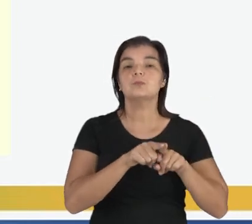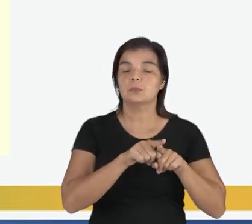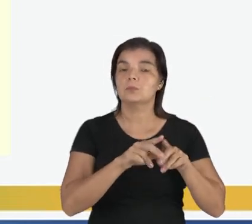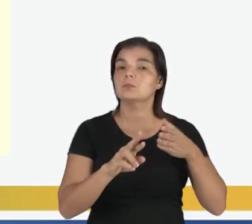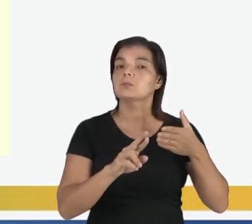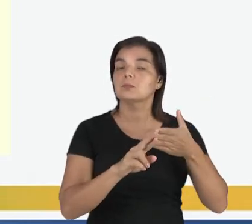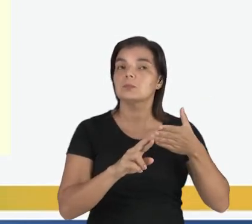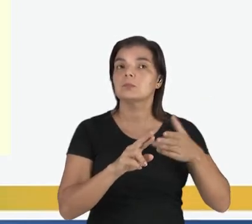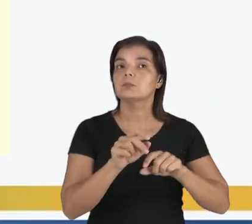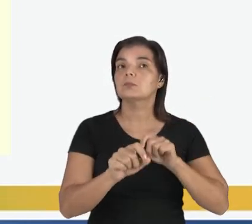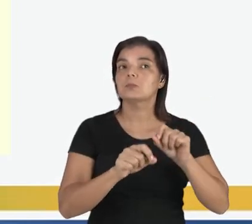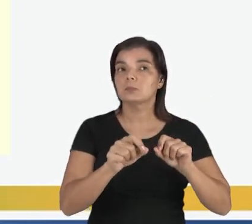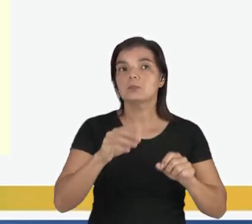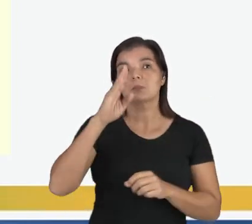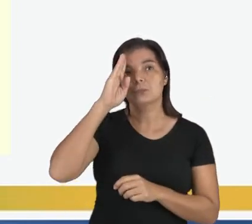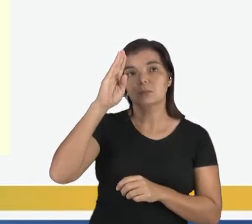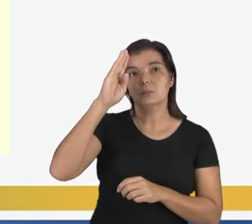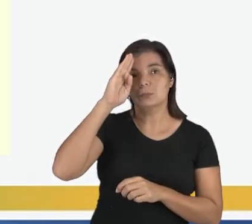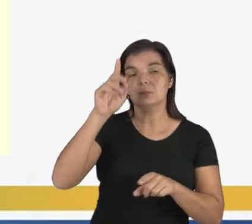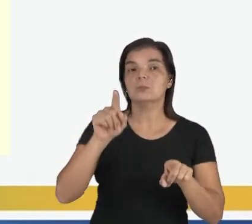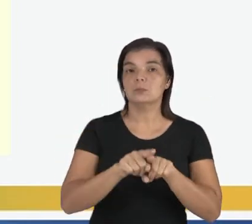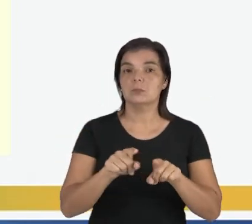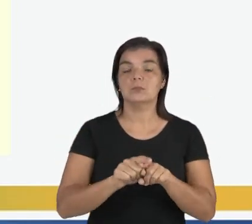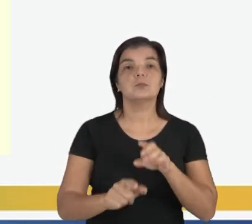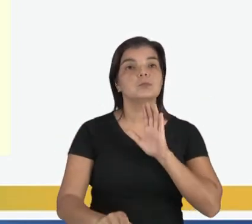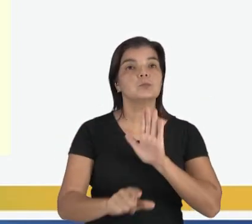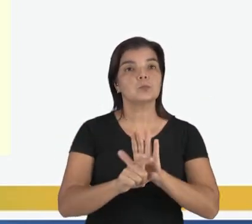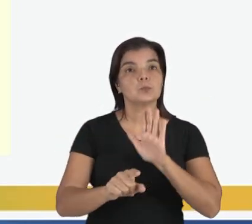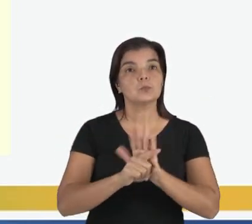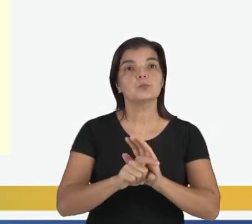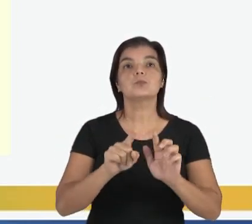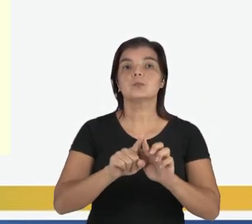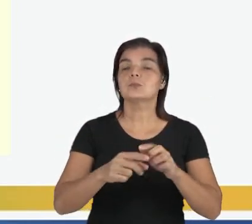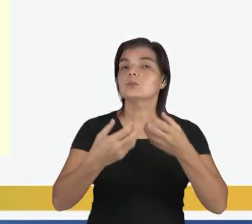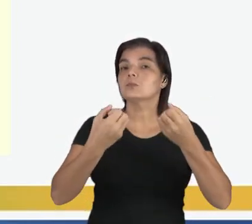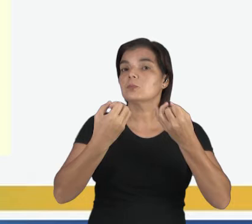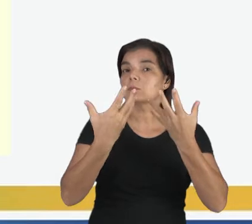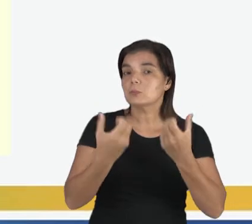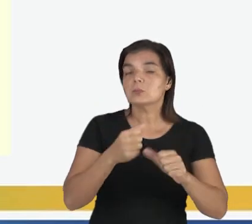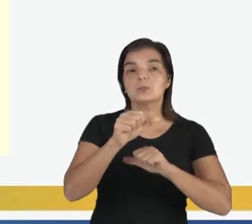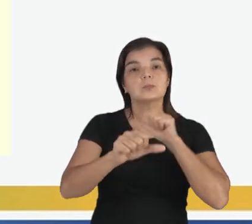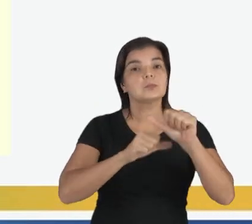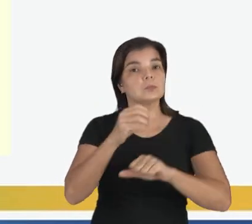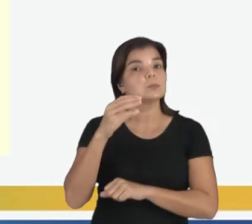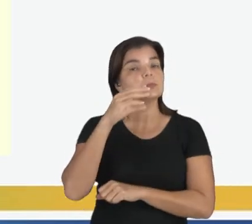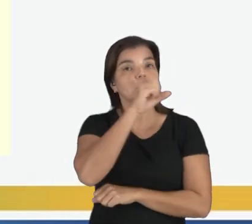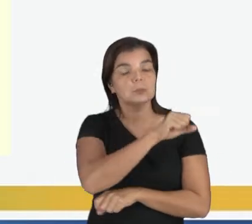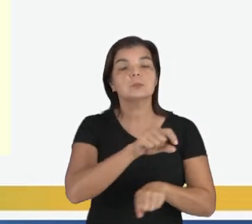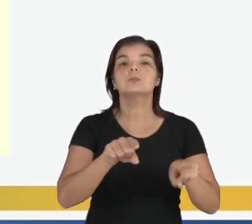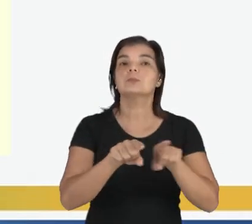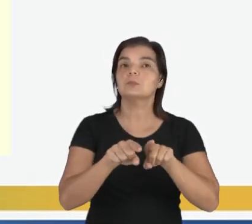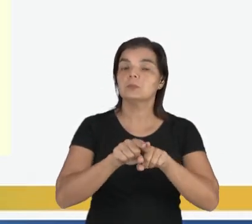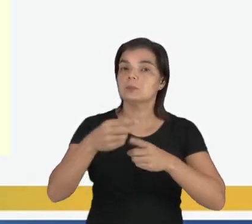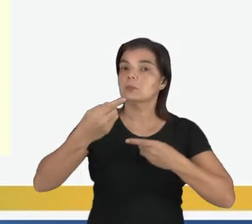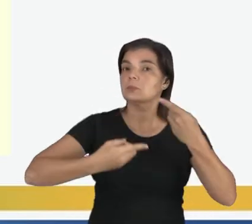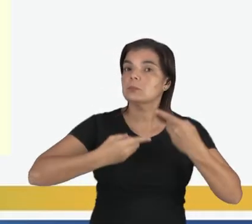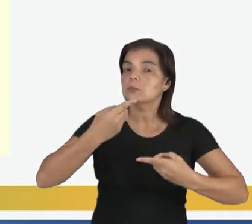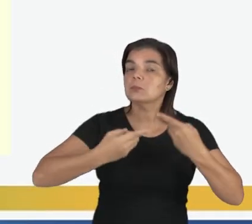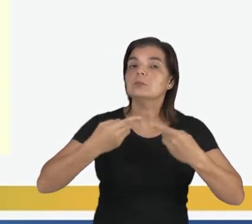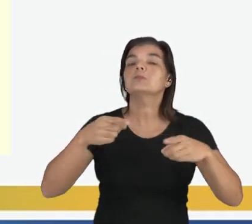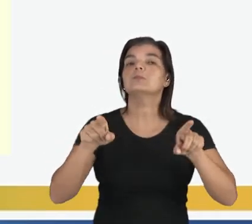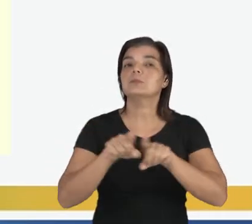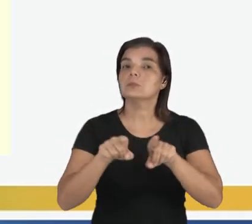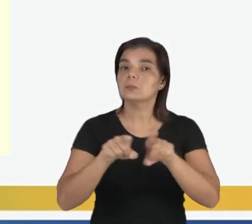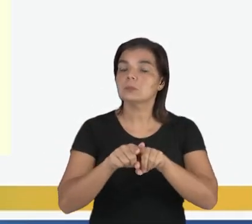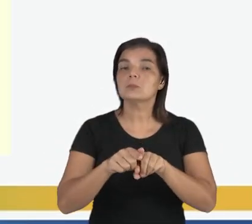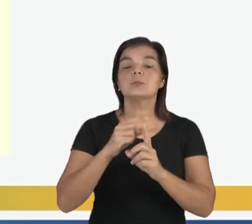vão ser representados principalmente aí por Lenin, né? Eles vão defender uma mudança radical, né, na política, e aí